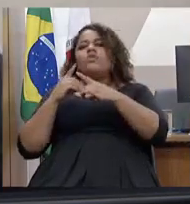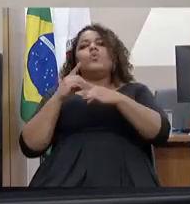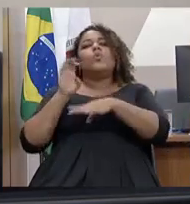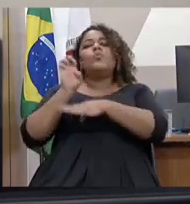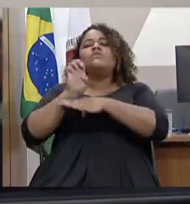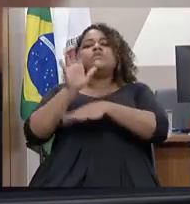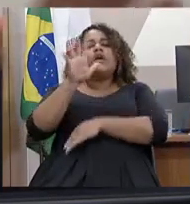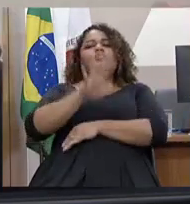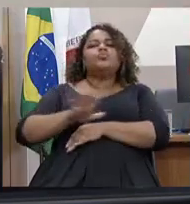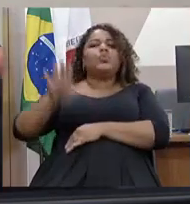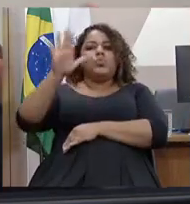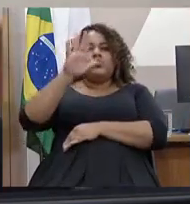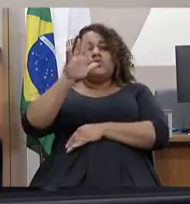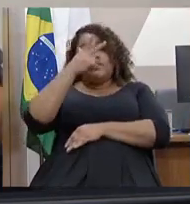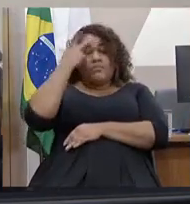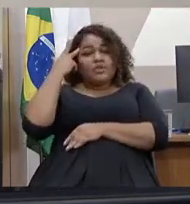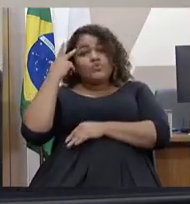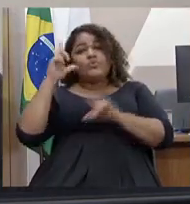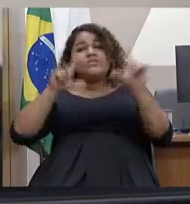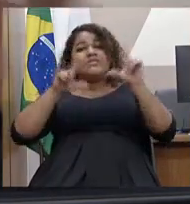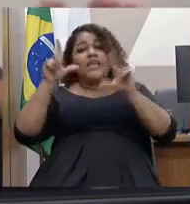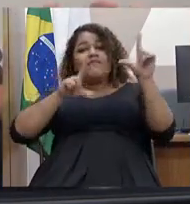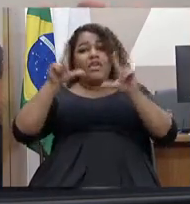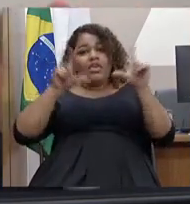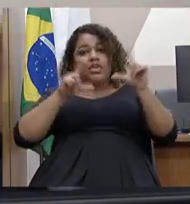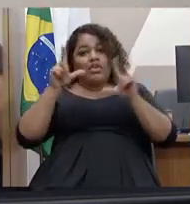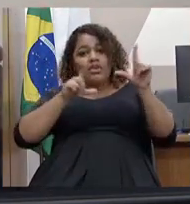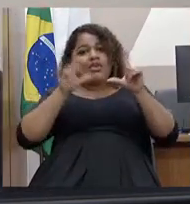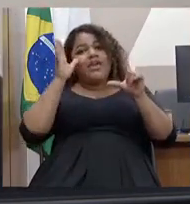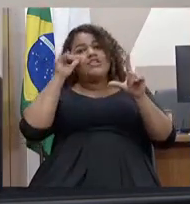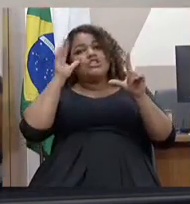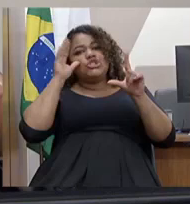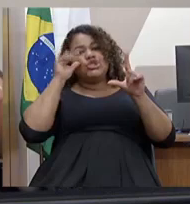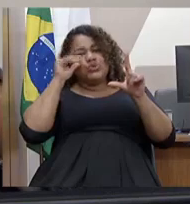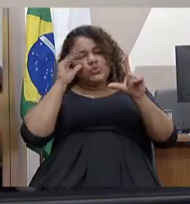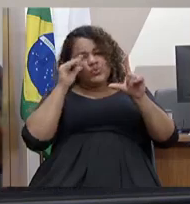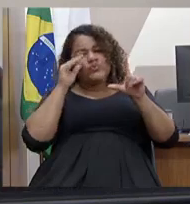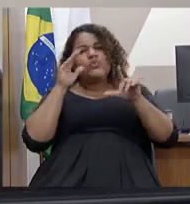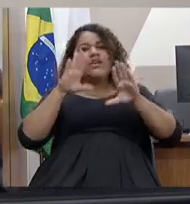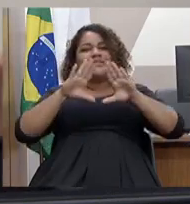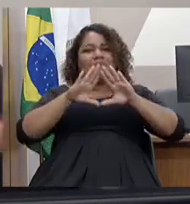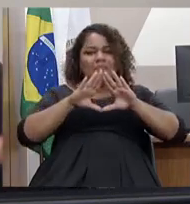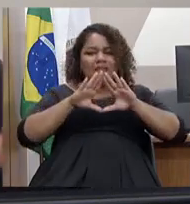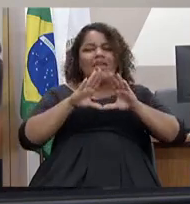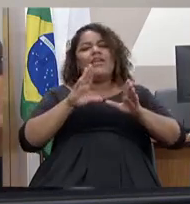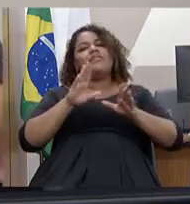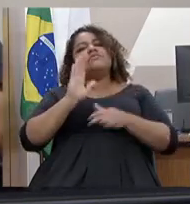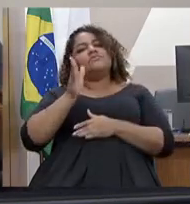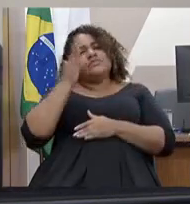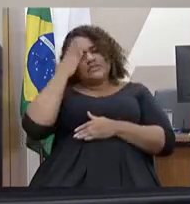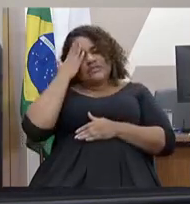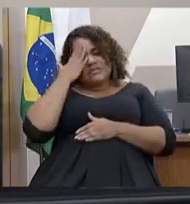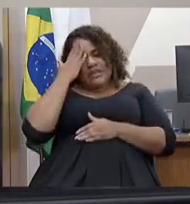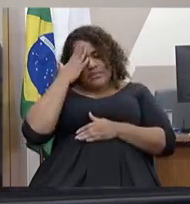então todas as casas meu cumprimento em nome da comissão de trabalho em nome do sindicatos em nome da Justiça